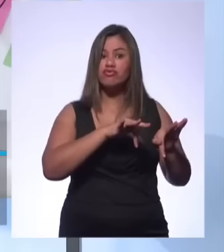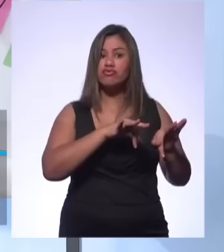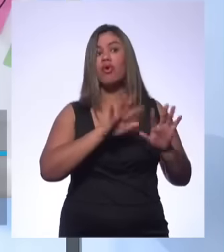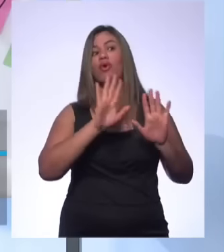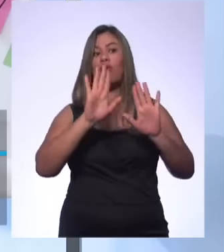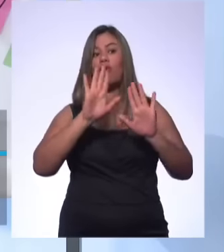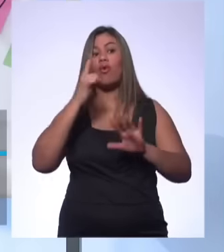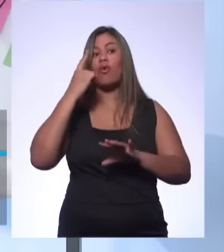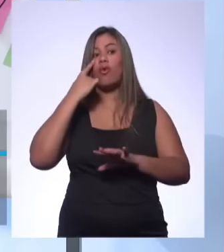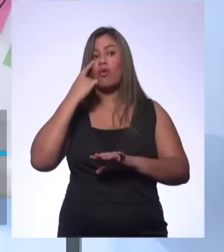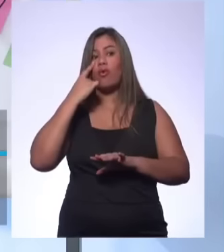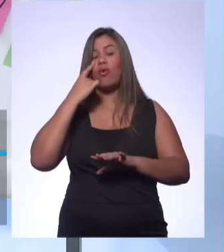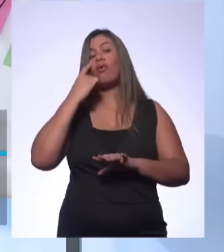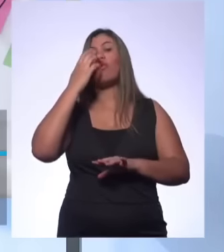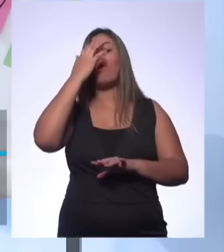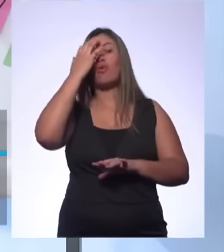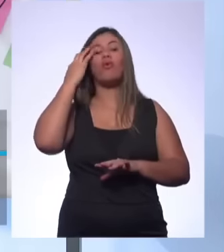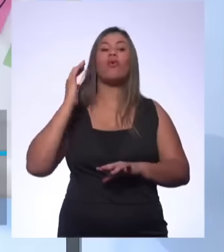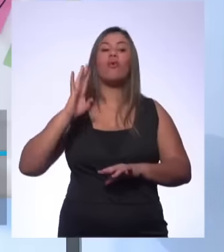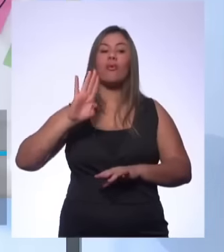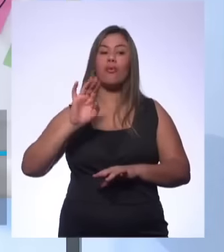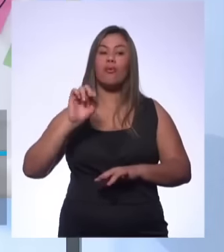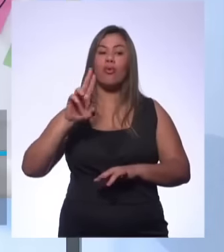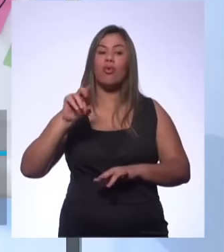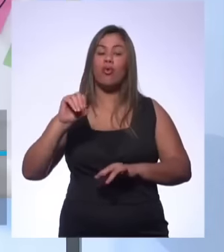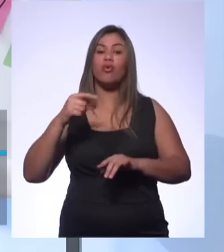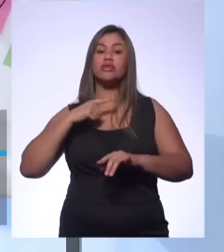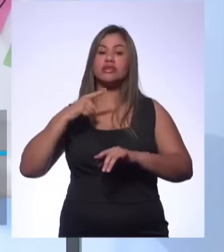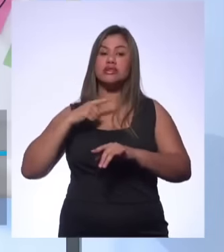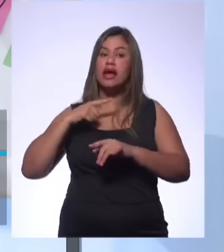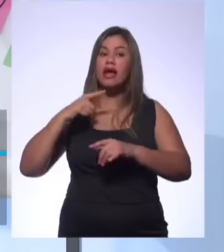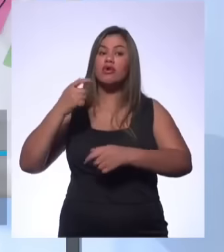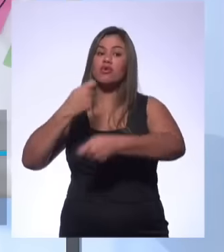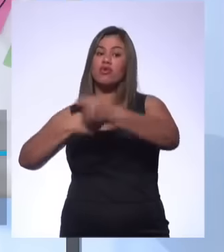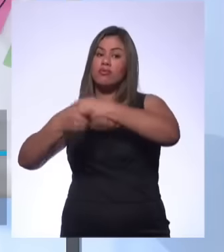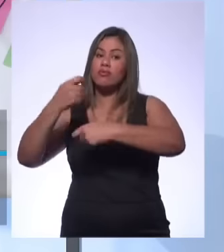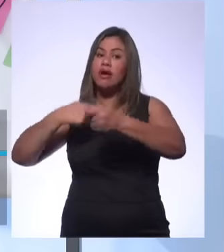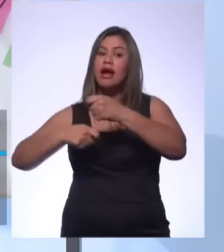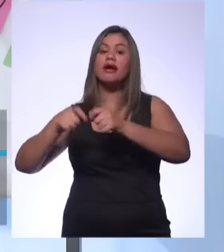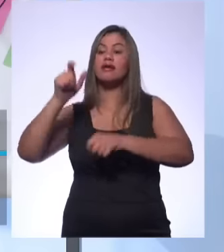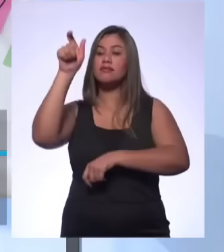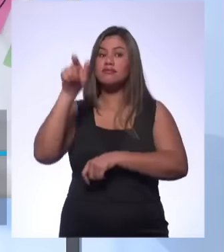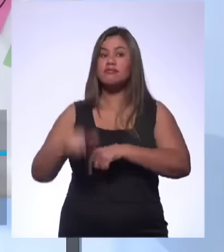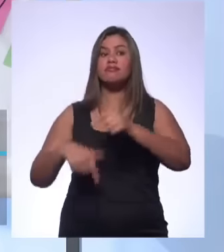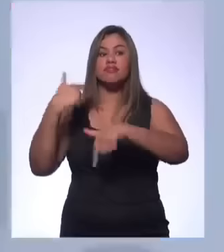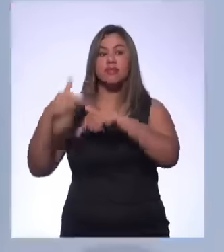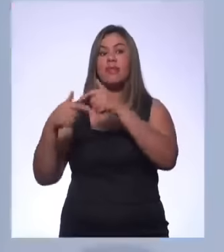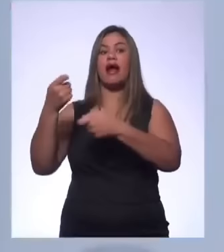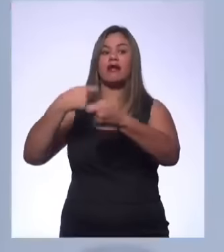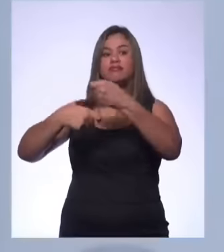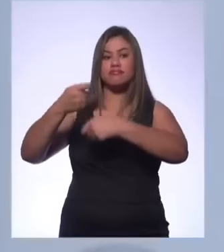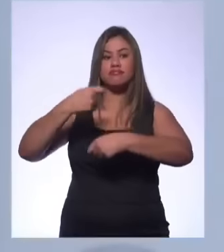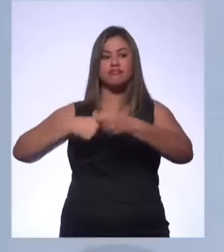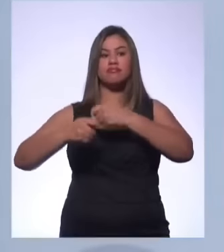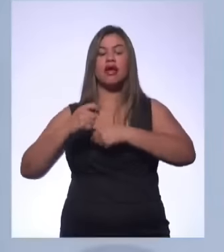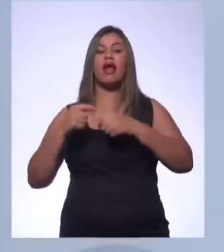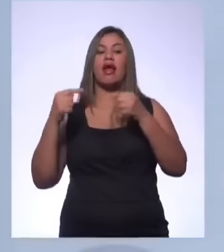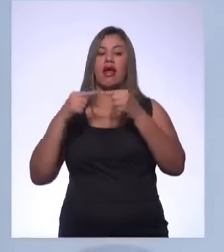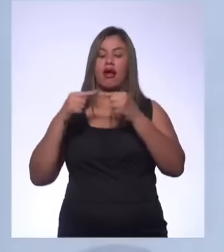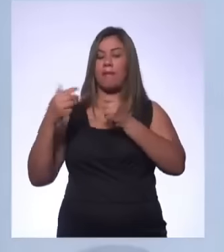aqui atrás de mim, o comércio. No burgo, nós temos os mercadores, certo? O burgo também é uma estrutura, é uma cidade que